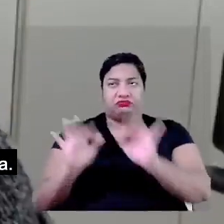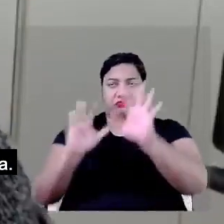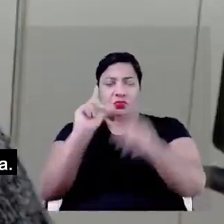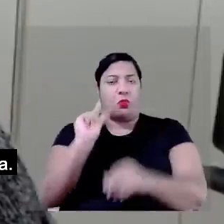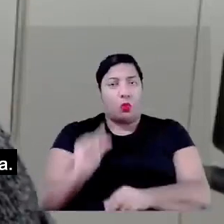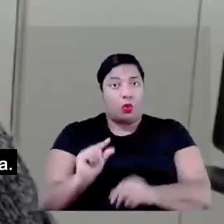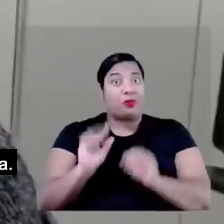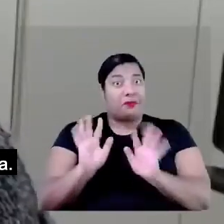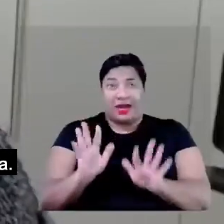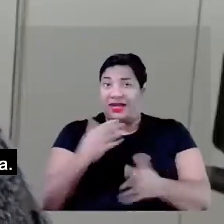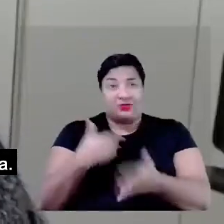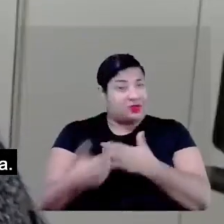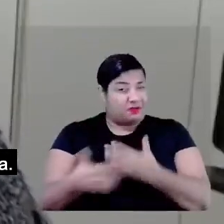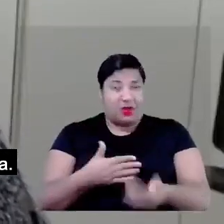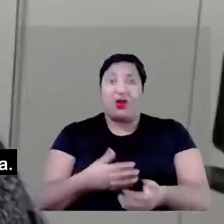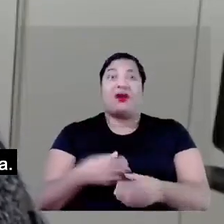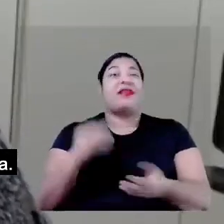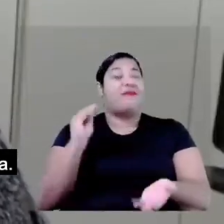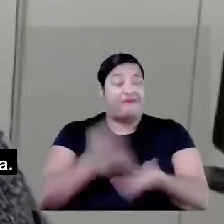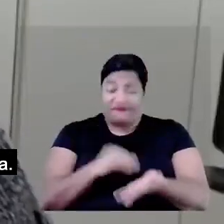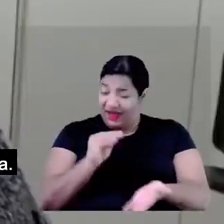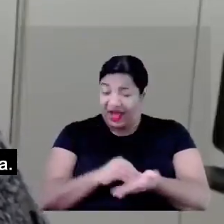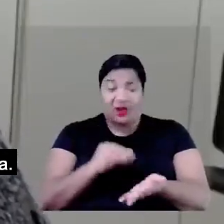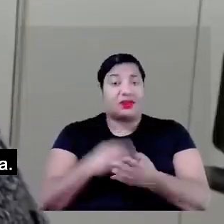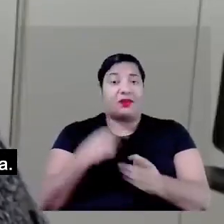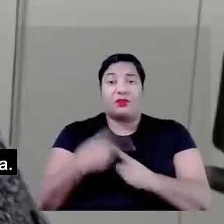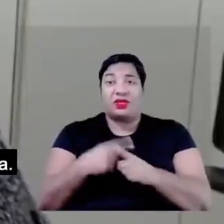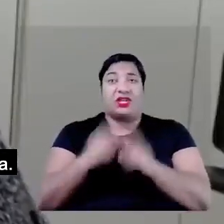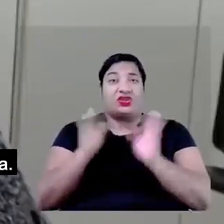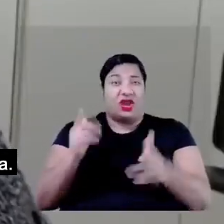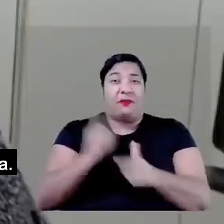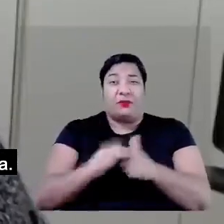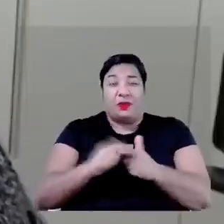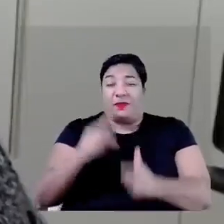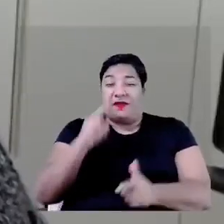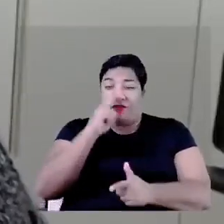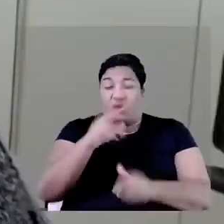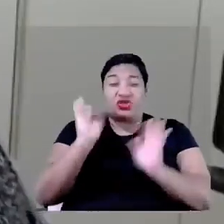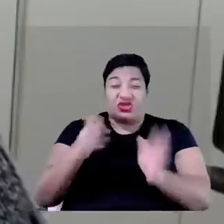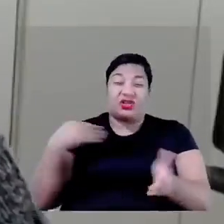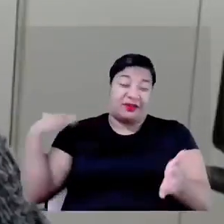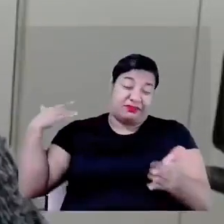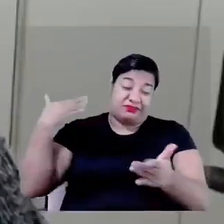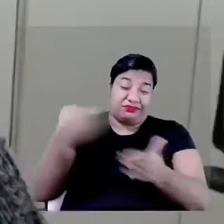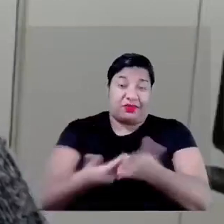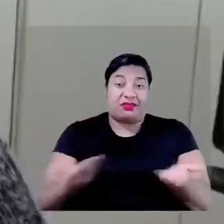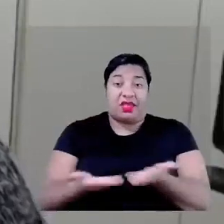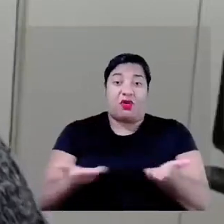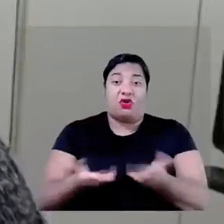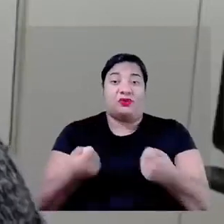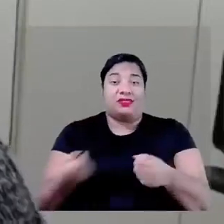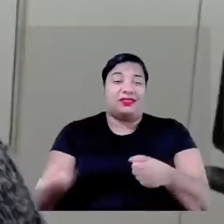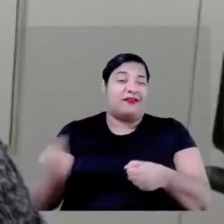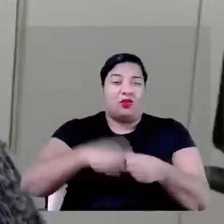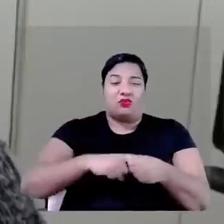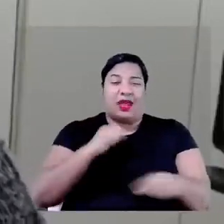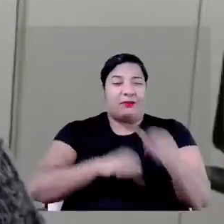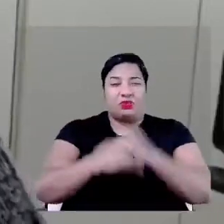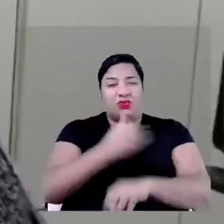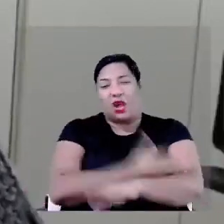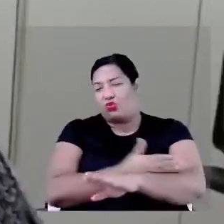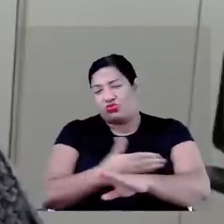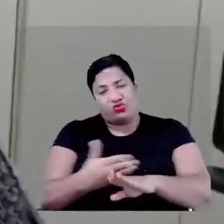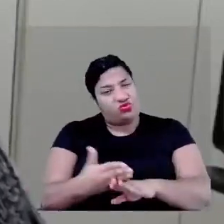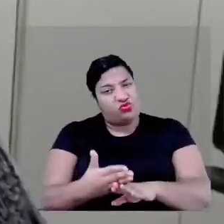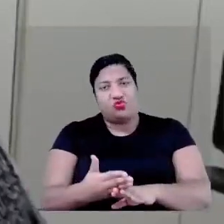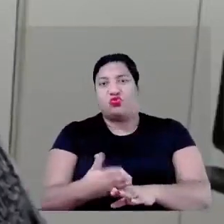assim, ainda não é o suficiente por conta da gravidade do momento em que a gente se encontra. Então, rever hábitos, rever medidas de